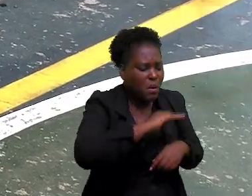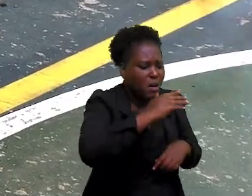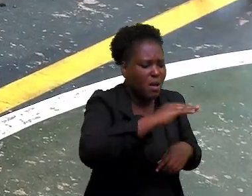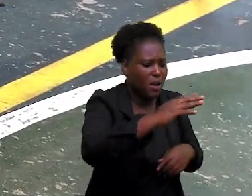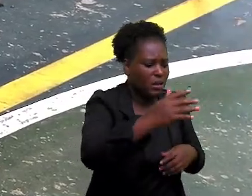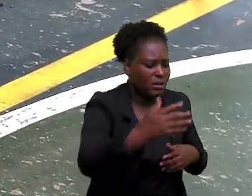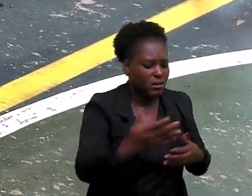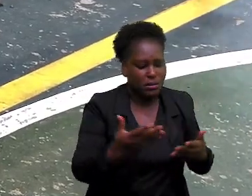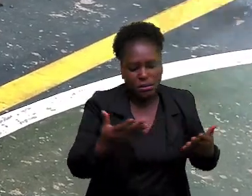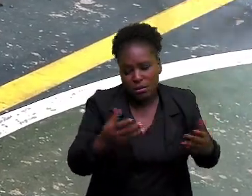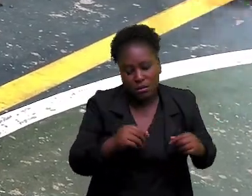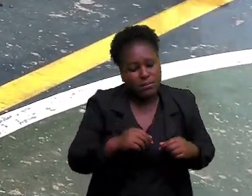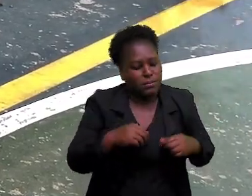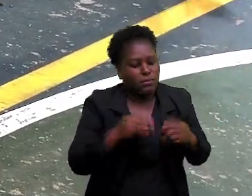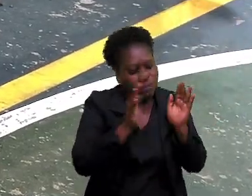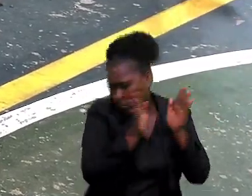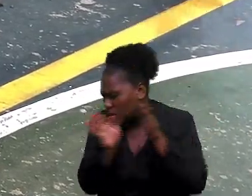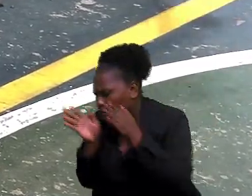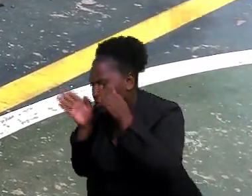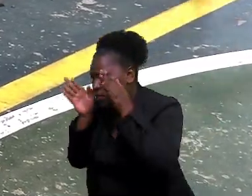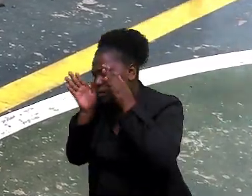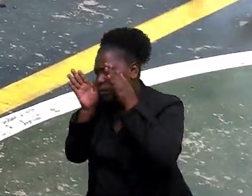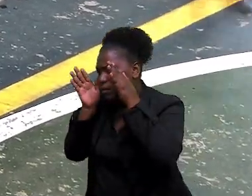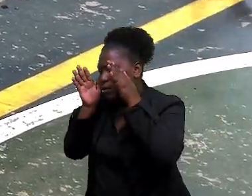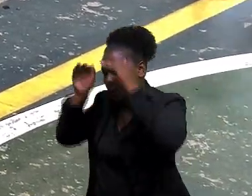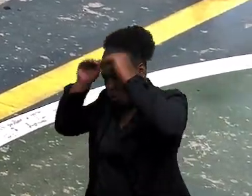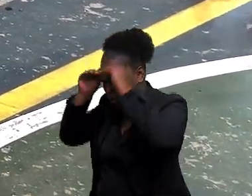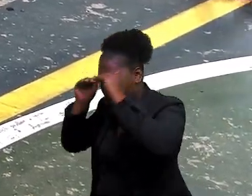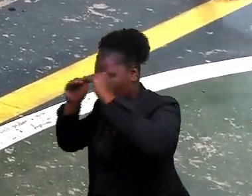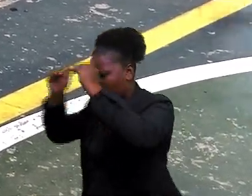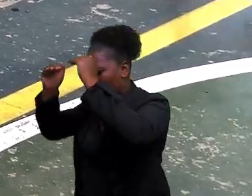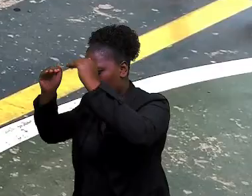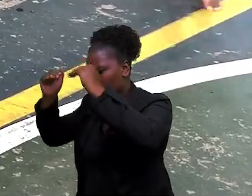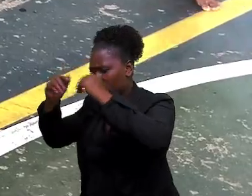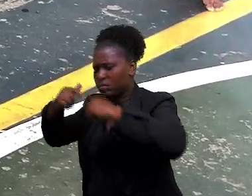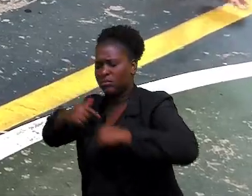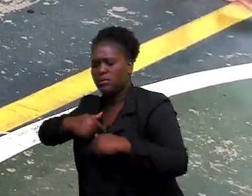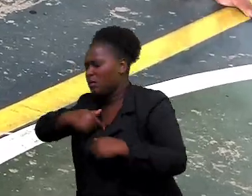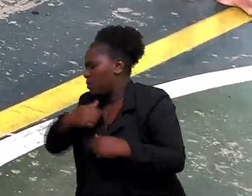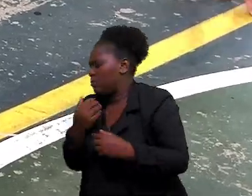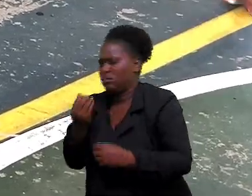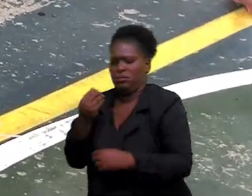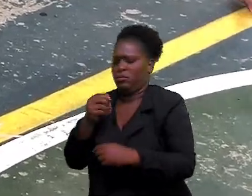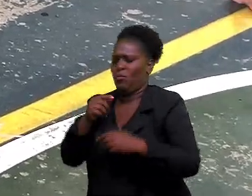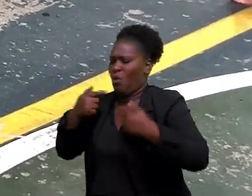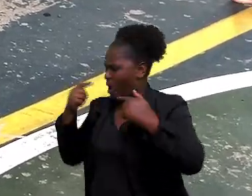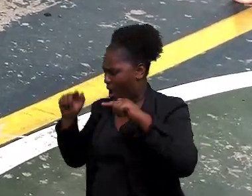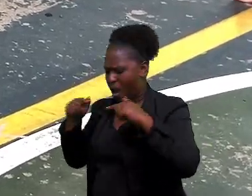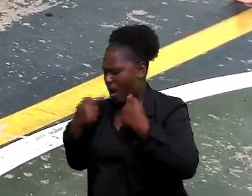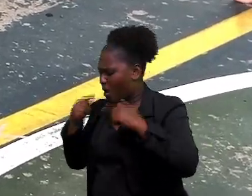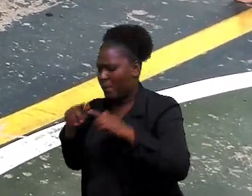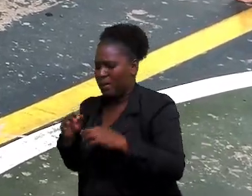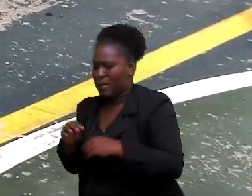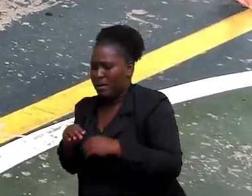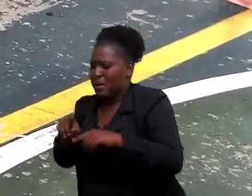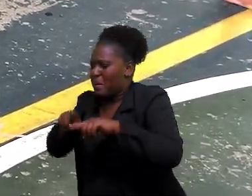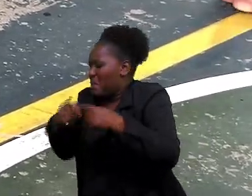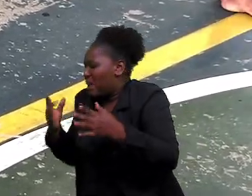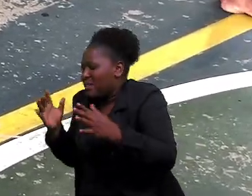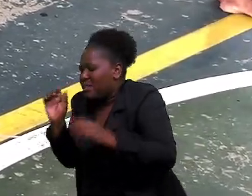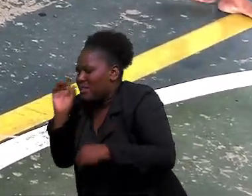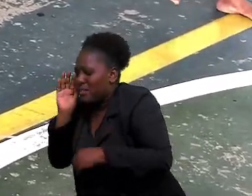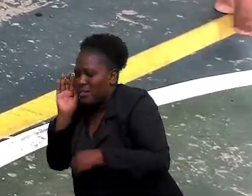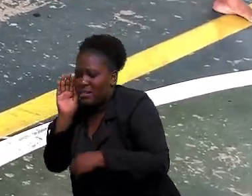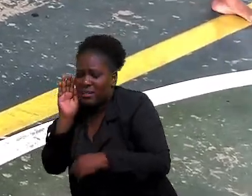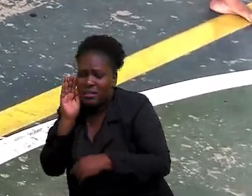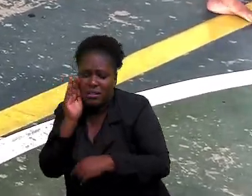Tento obedecer, não olhar pra trás. Sigo meu dever, não questiono mais. Mas pra onde eu vou quando